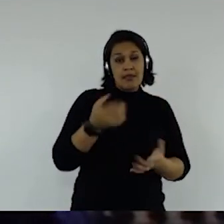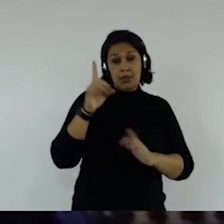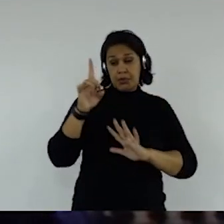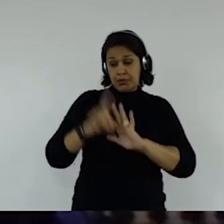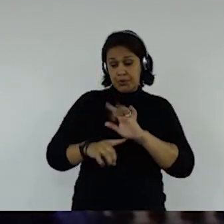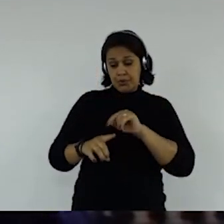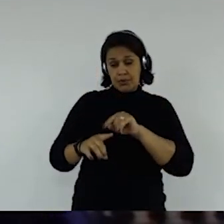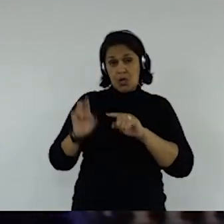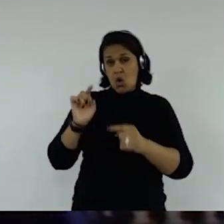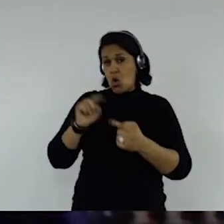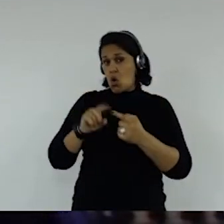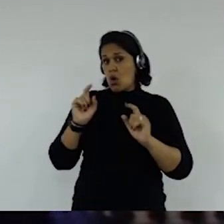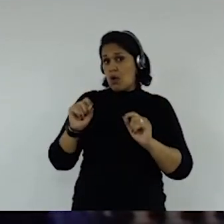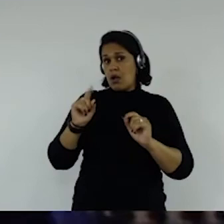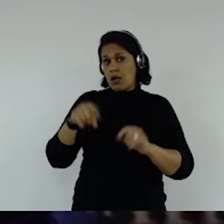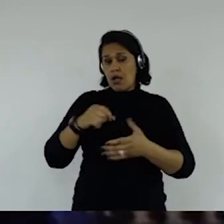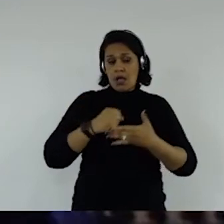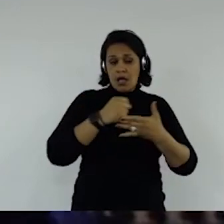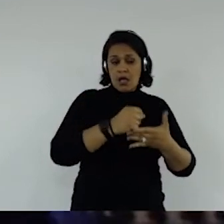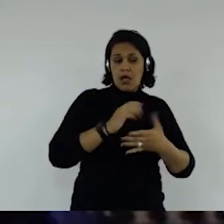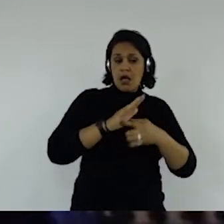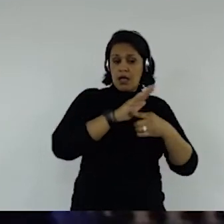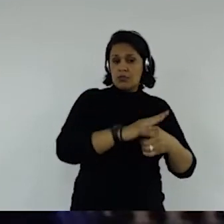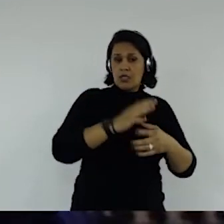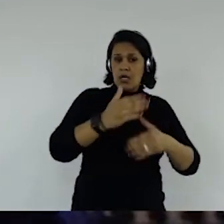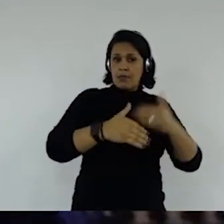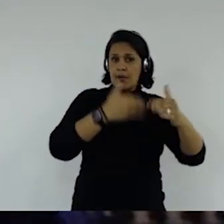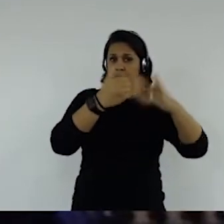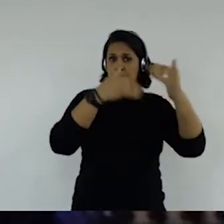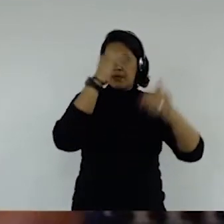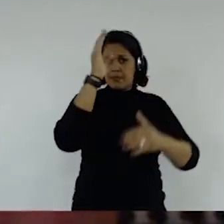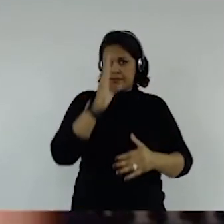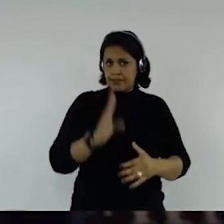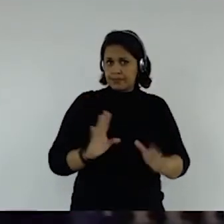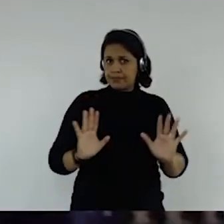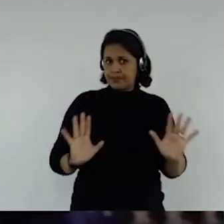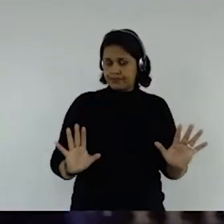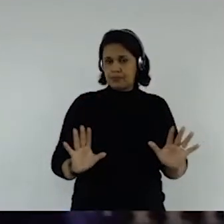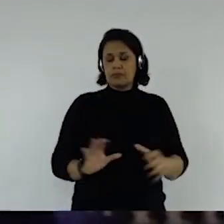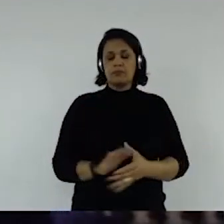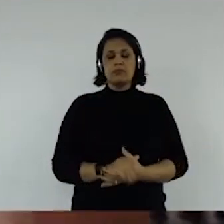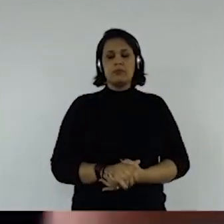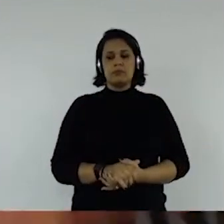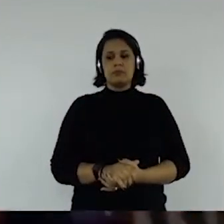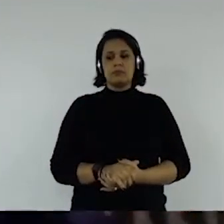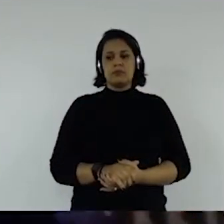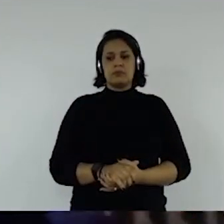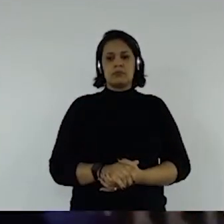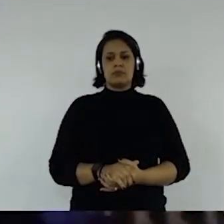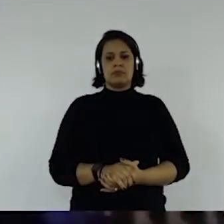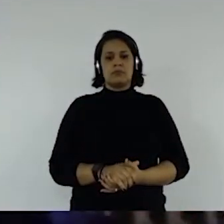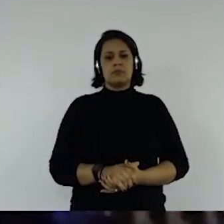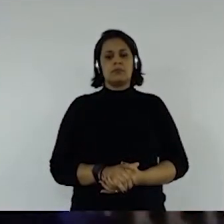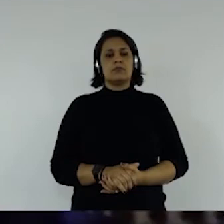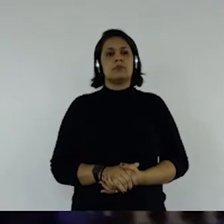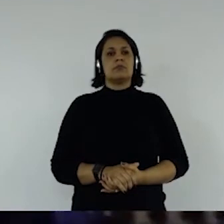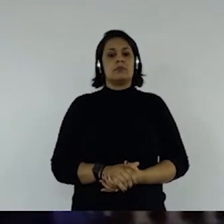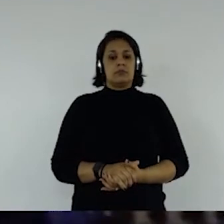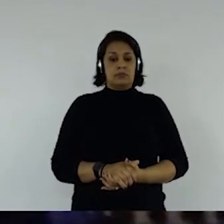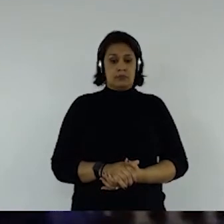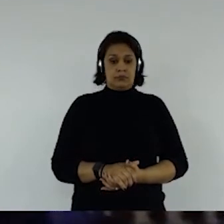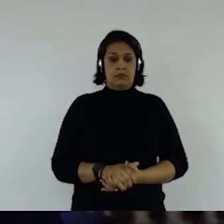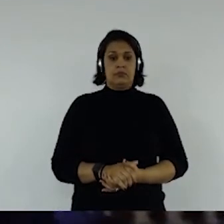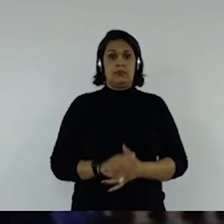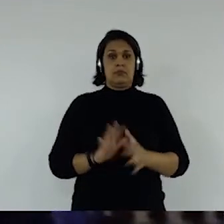função fundamental de ajudar a construir um país melhor. Eu tenho uma coisa que eu queria dividir com vocês, que é o seguinte: